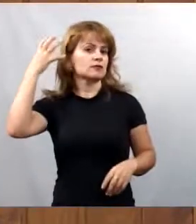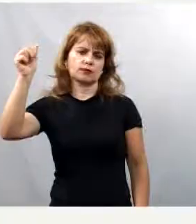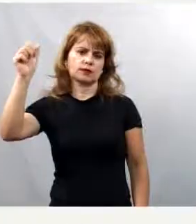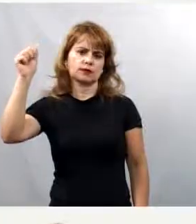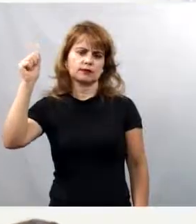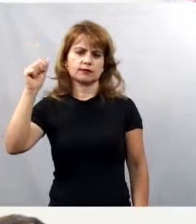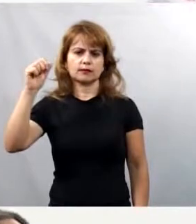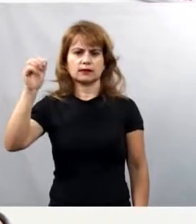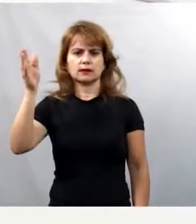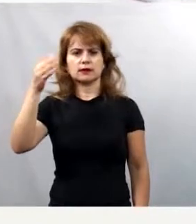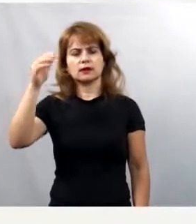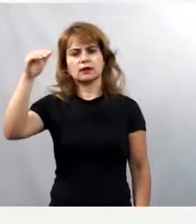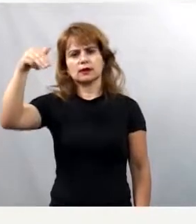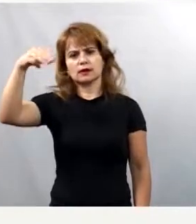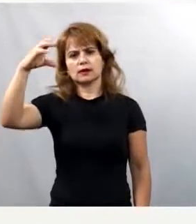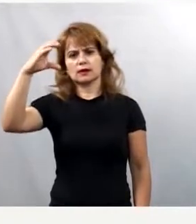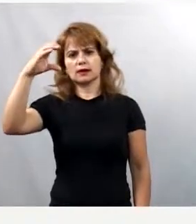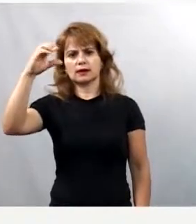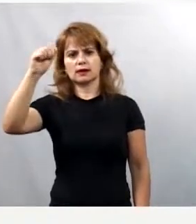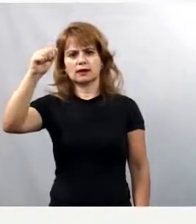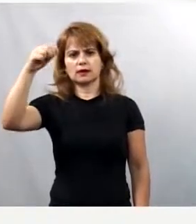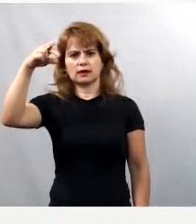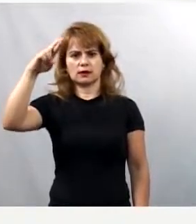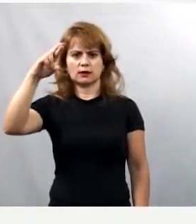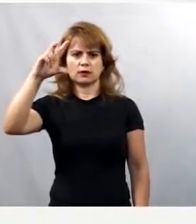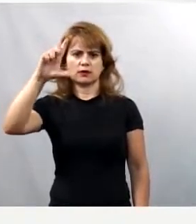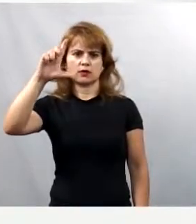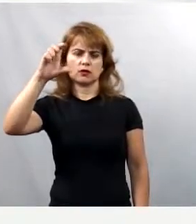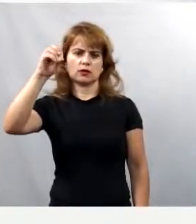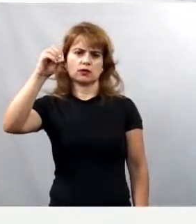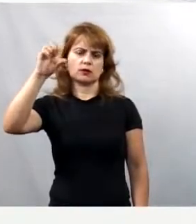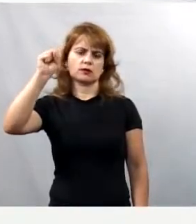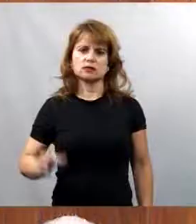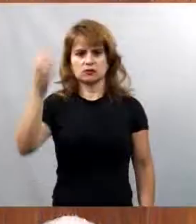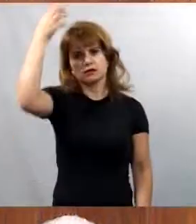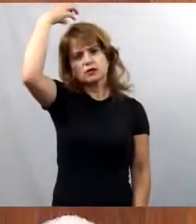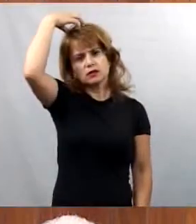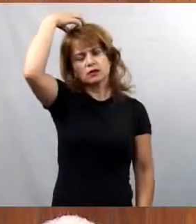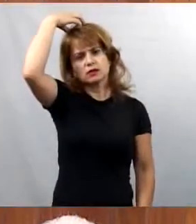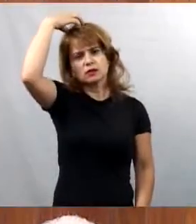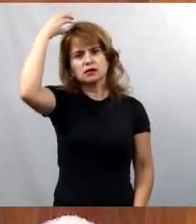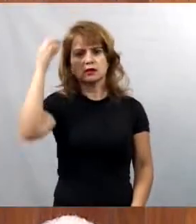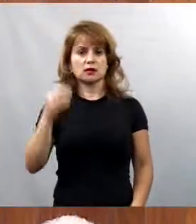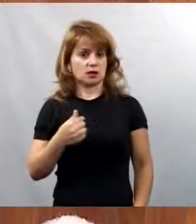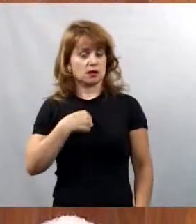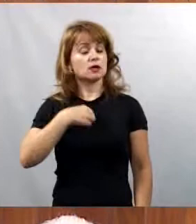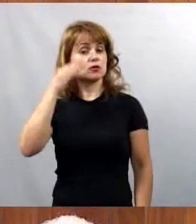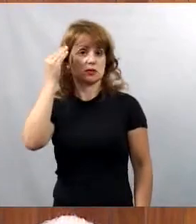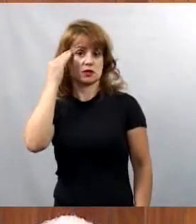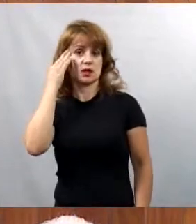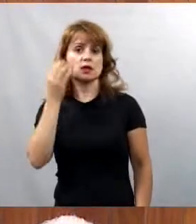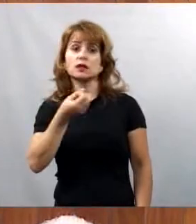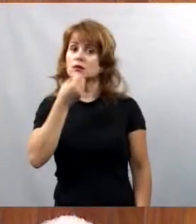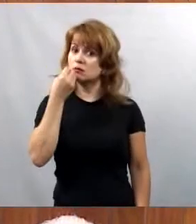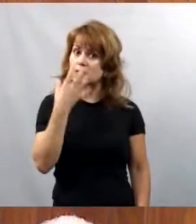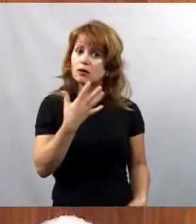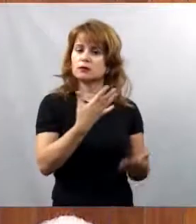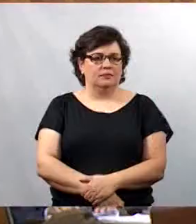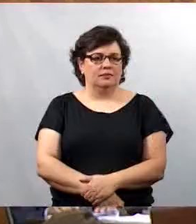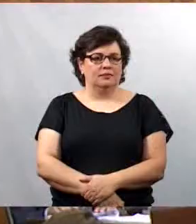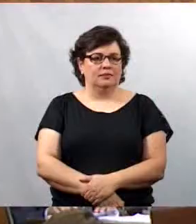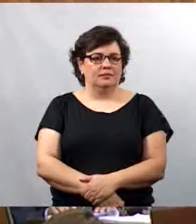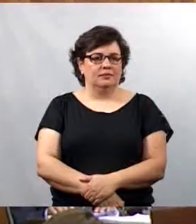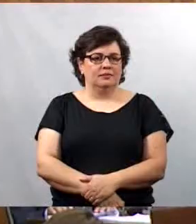o grupo escoteiros do Cristo Rei a votação contou com a presença de representantes do grupo de escoteiros no